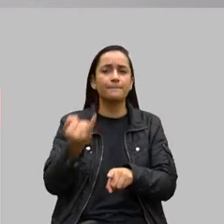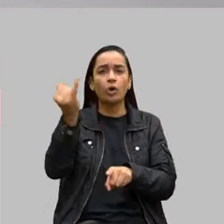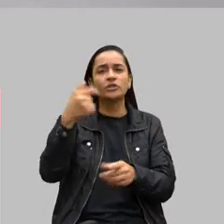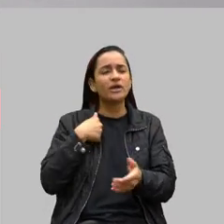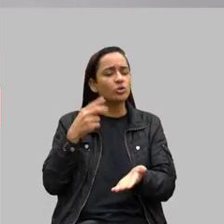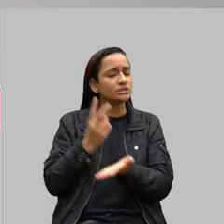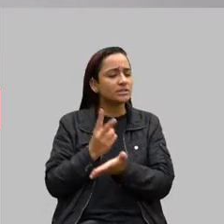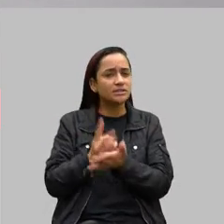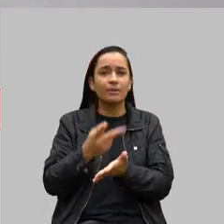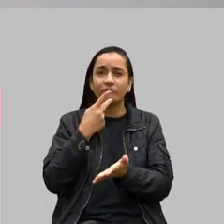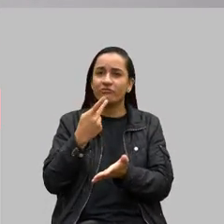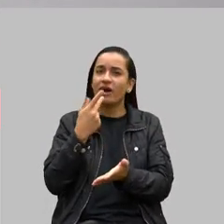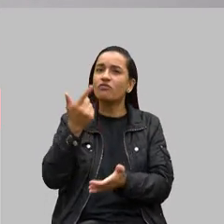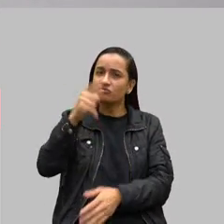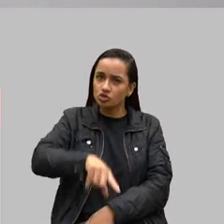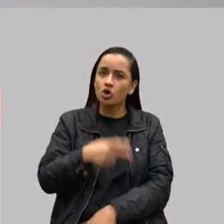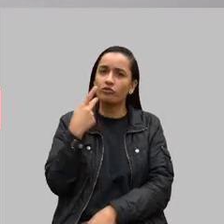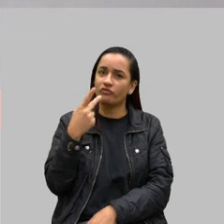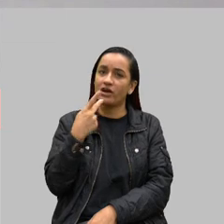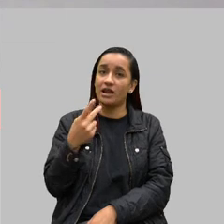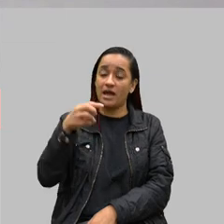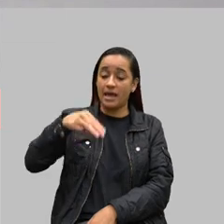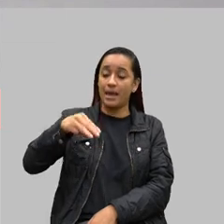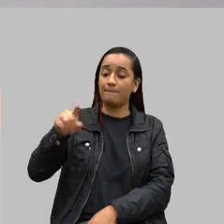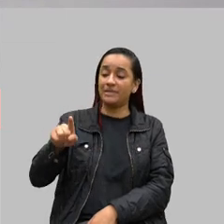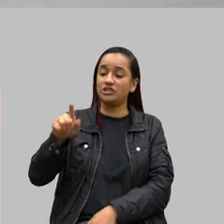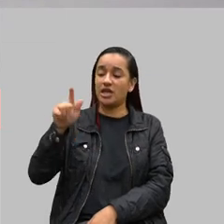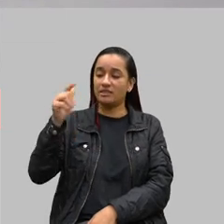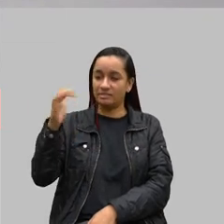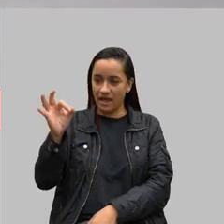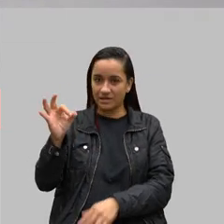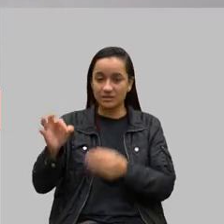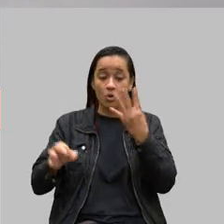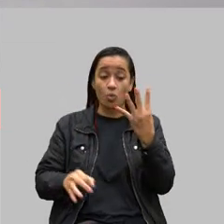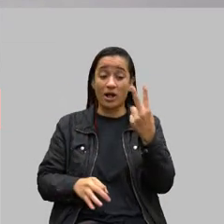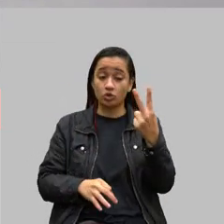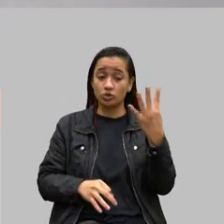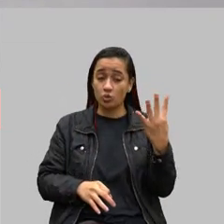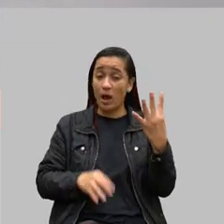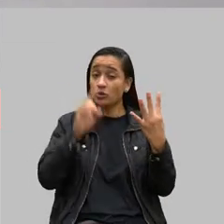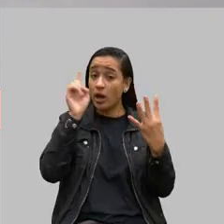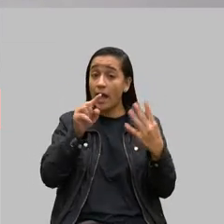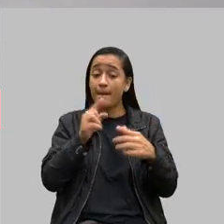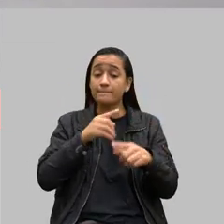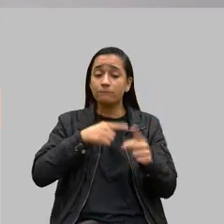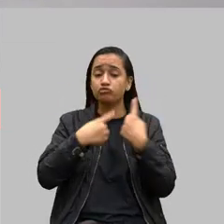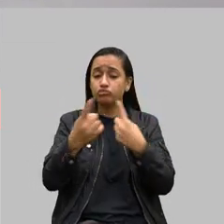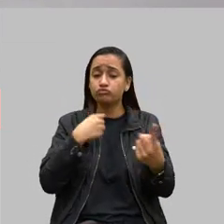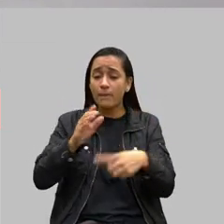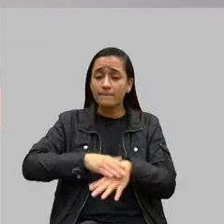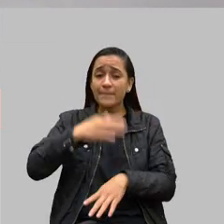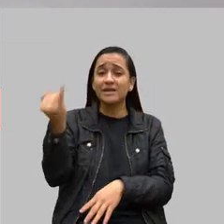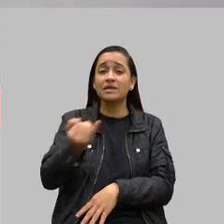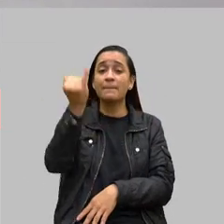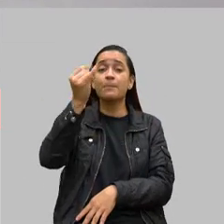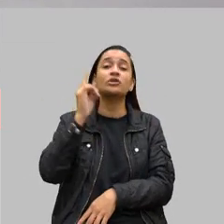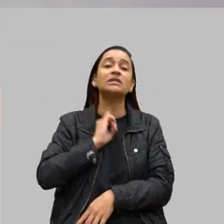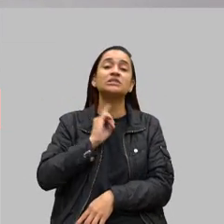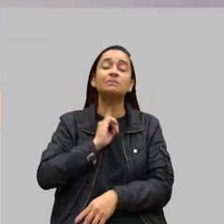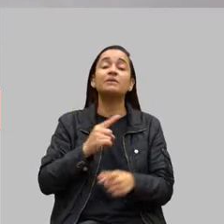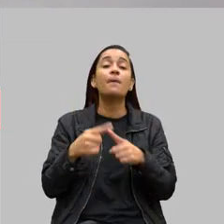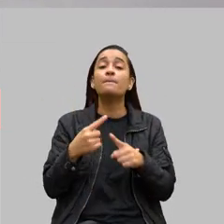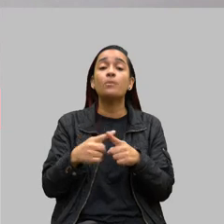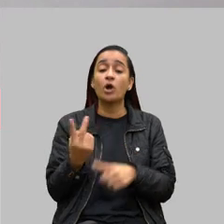vou repetir a mg10 e a 424 são as vias mais importantes de Minas Gerais porque são elas que